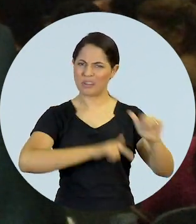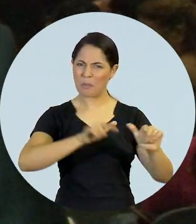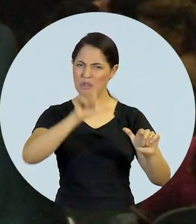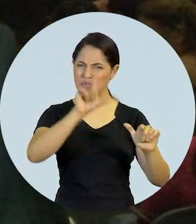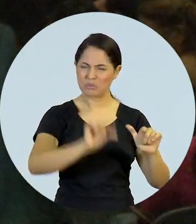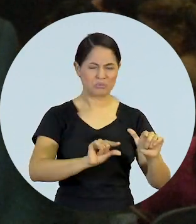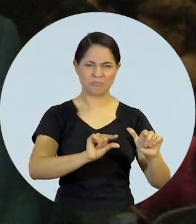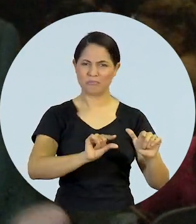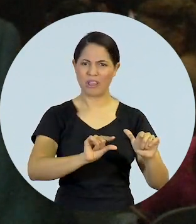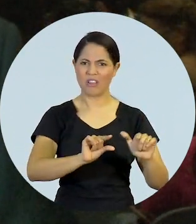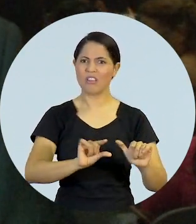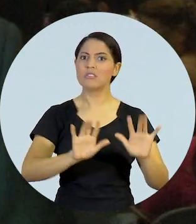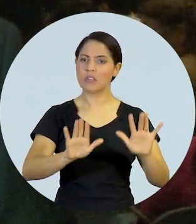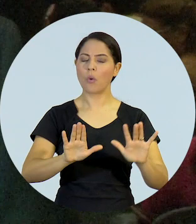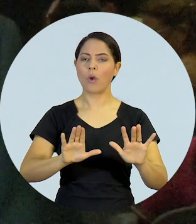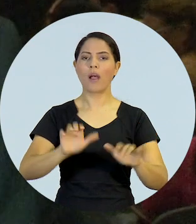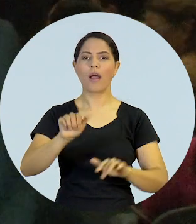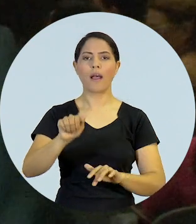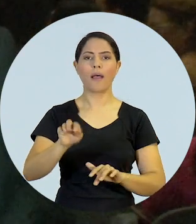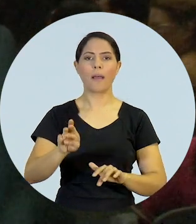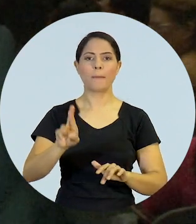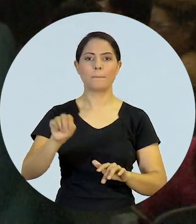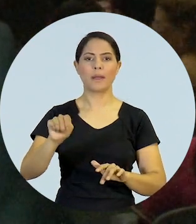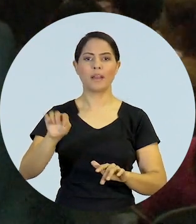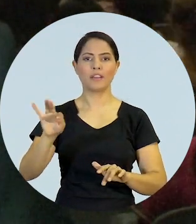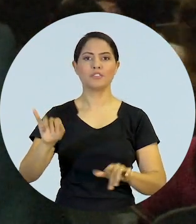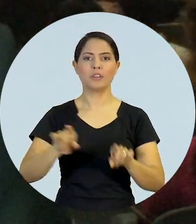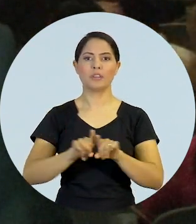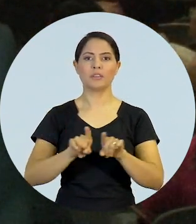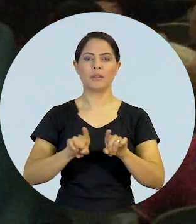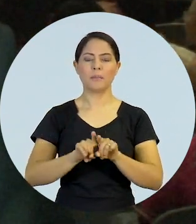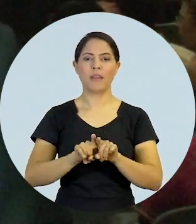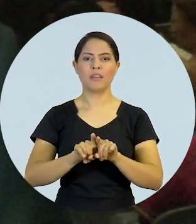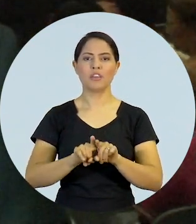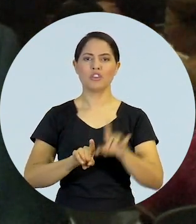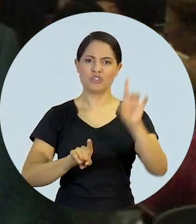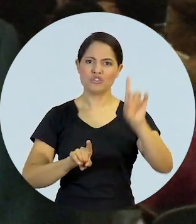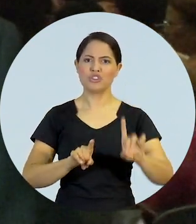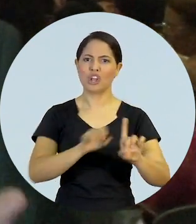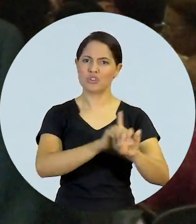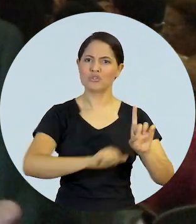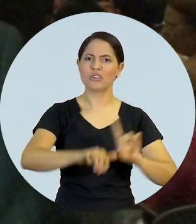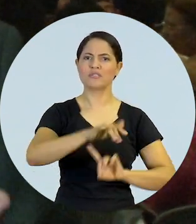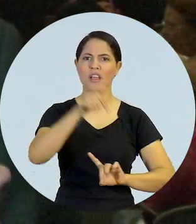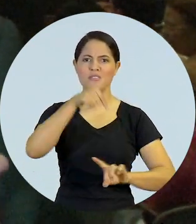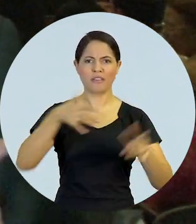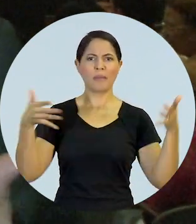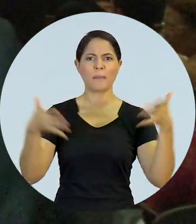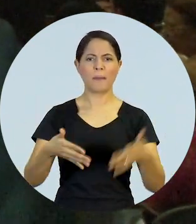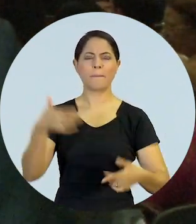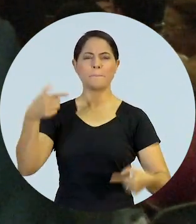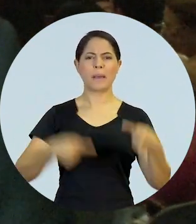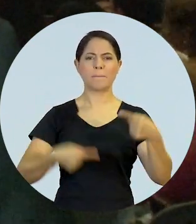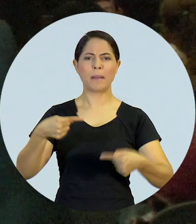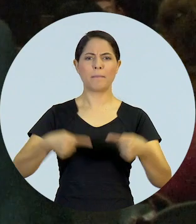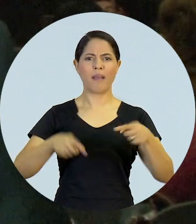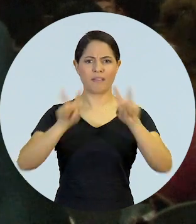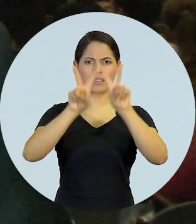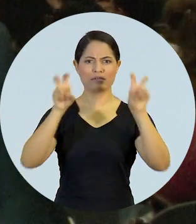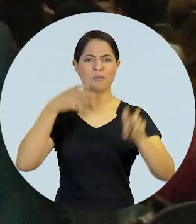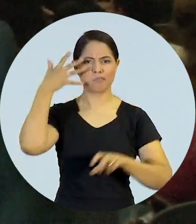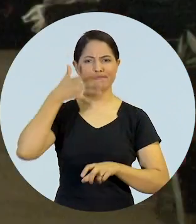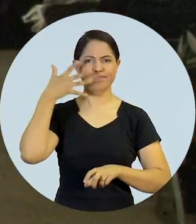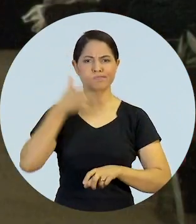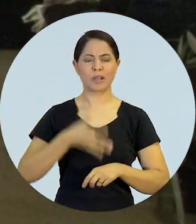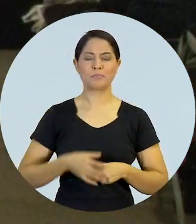direitos trabalhistas, a ABRAT e a Comissão Nacional de Direitos Sociais, aqui presente, vão fazer um grande debate